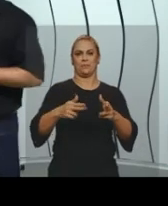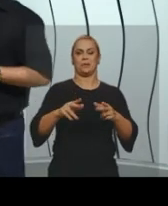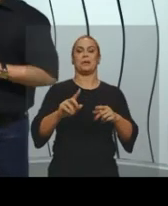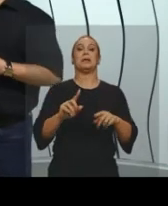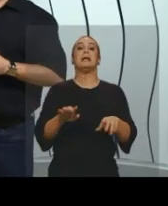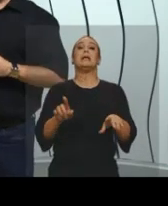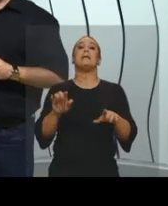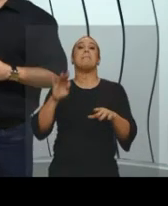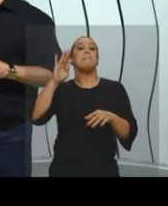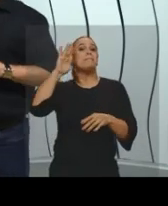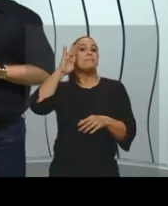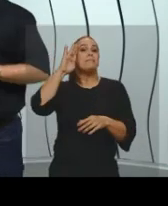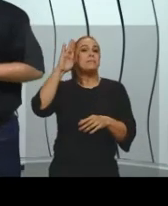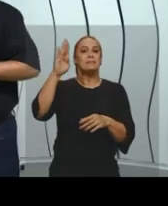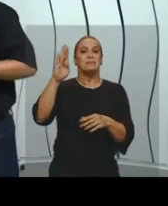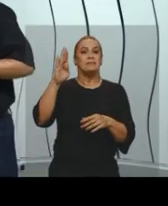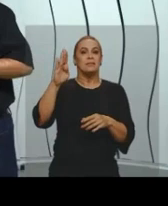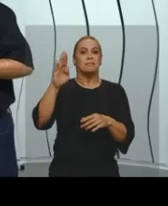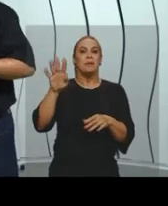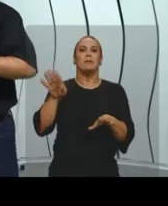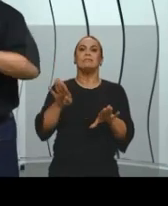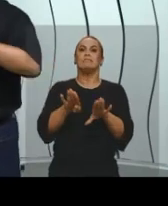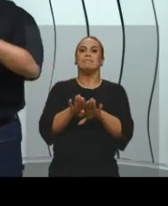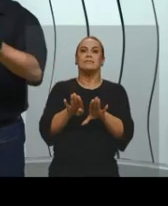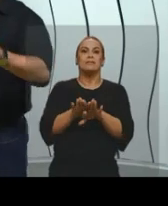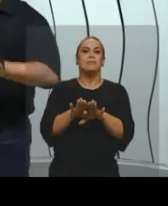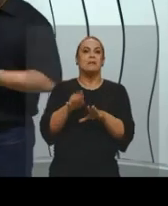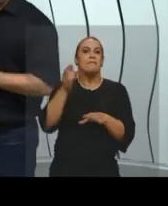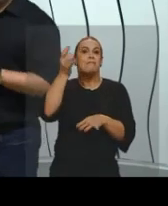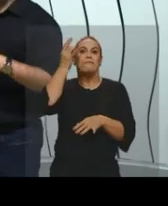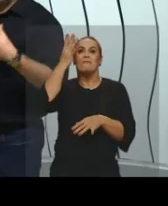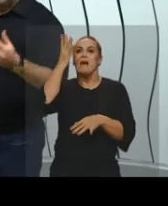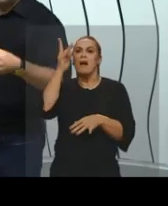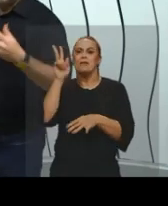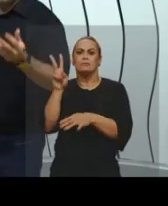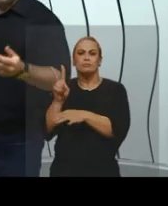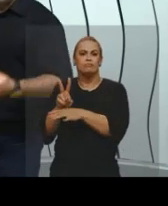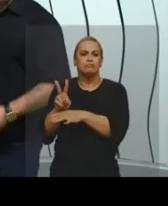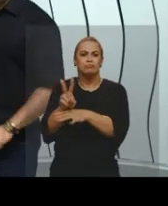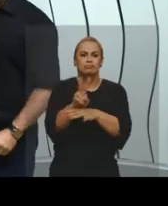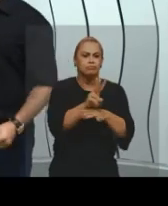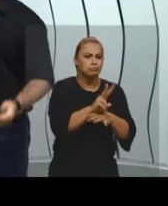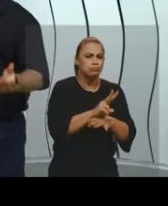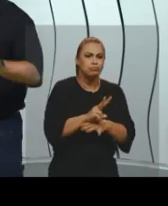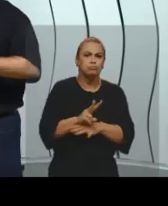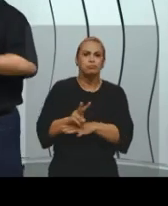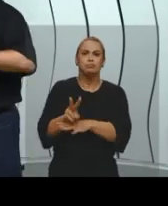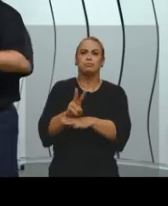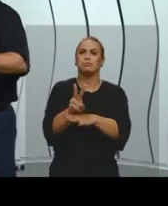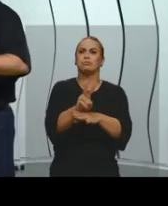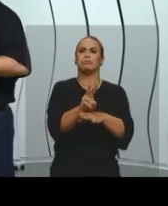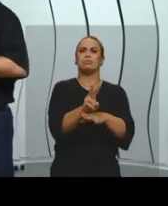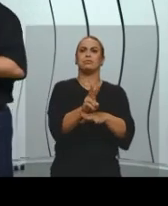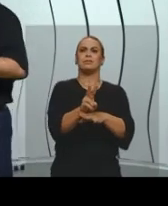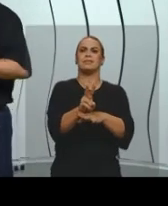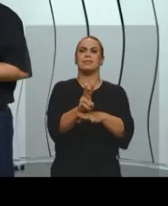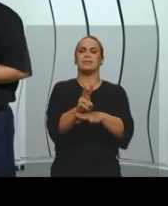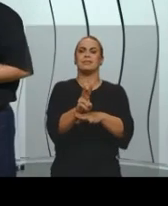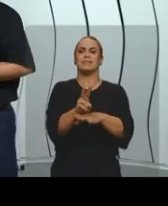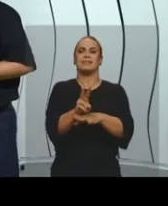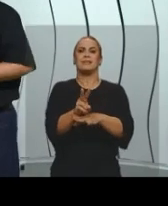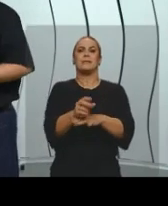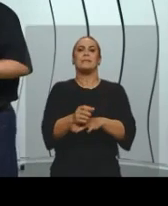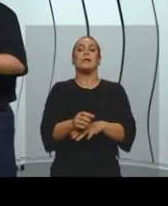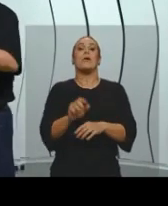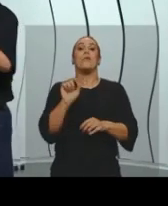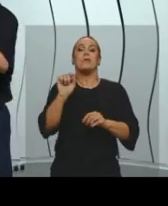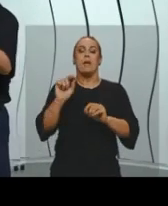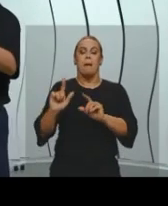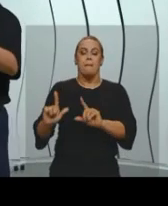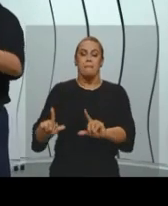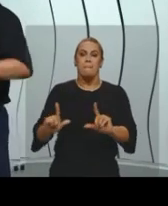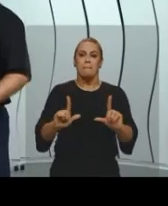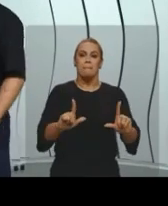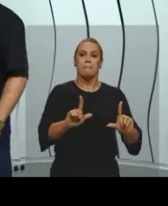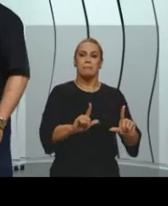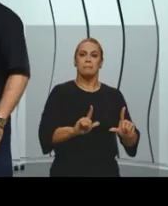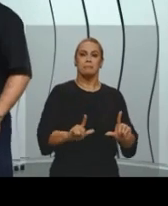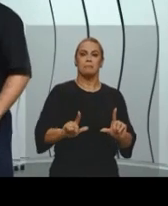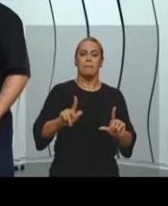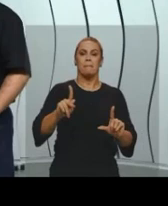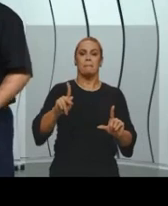principalmente, a fiscalização dos carros, né? O controle dos carros. O que difere entre as placas é apenas a questão do